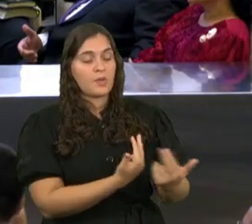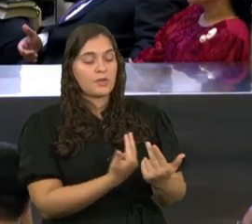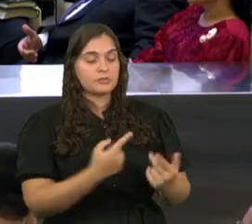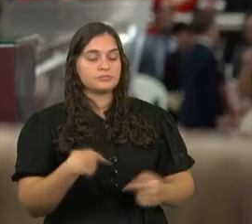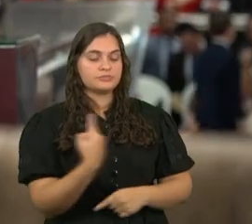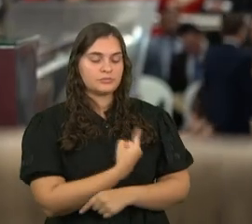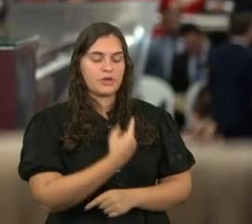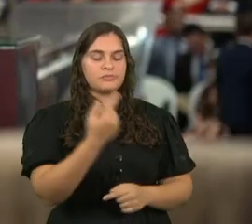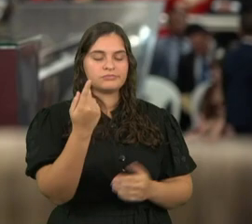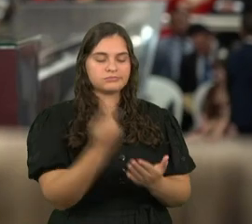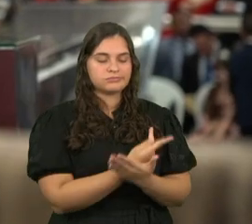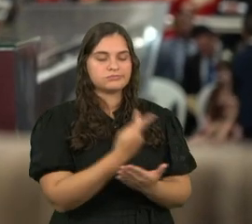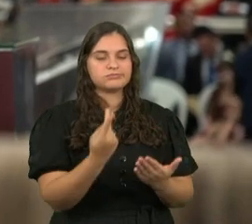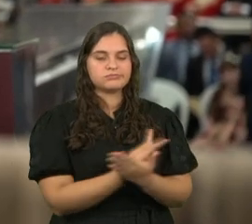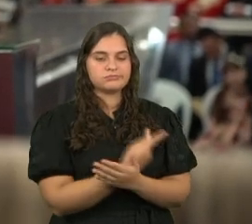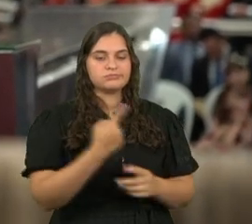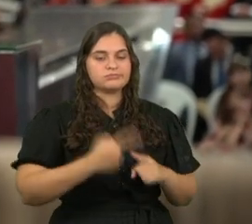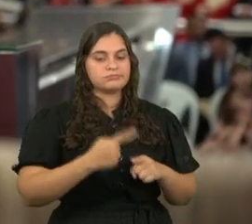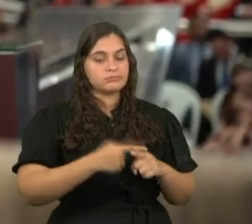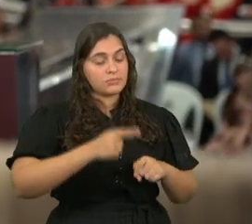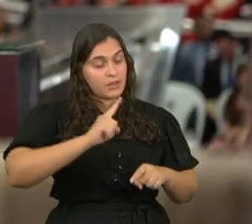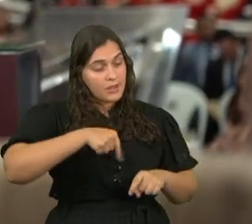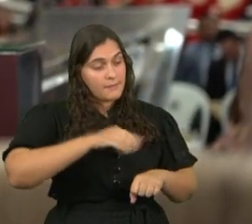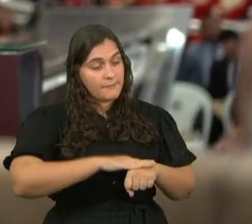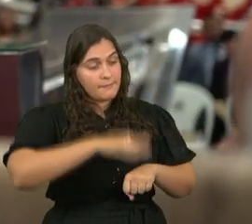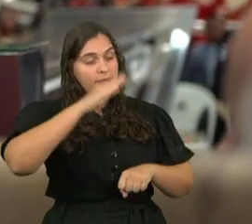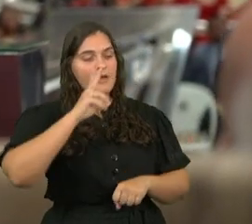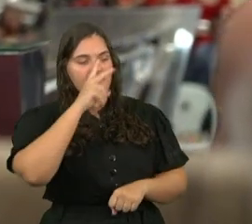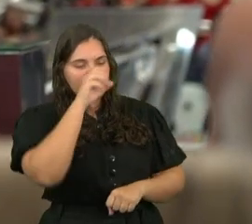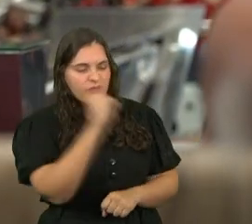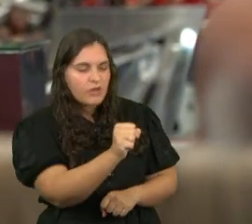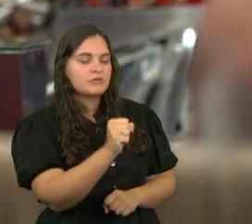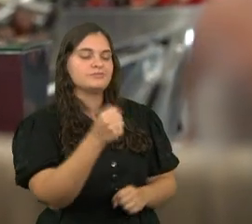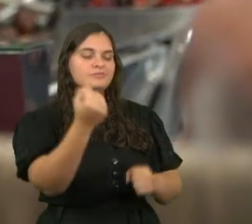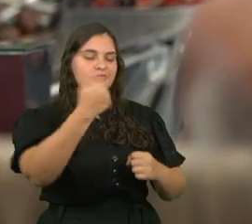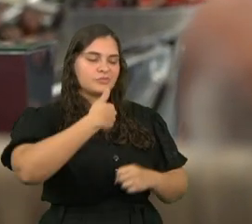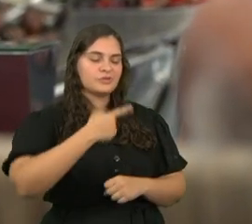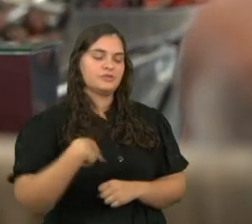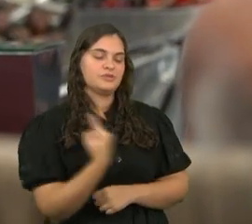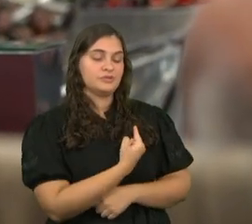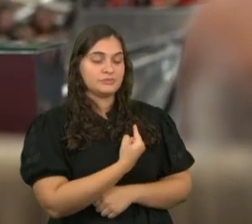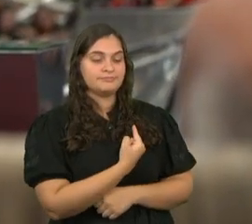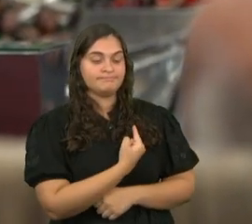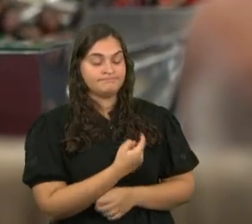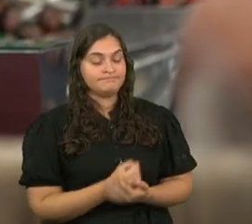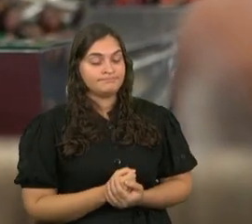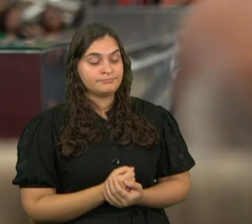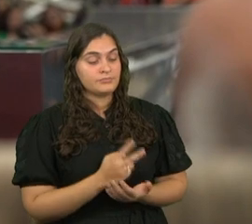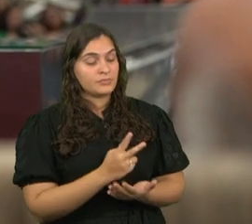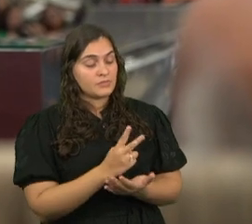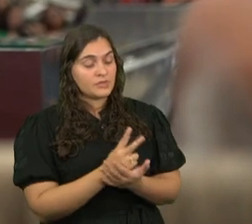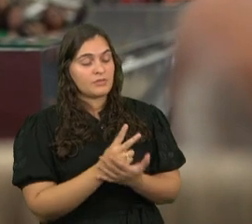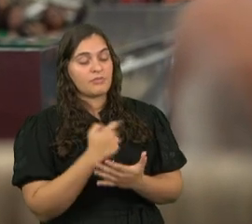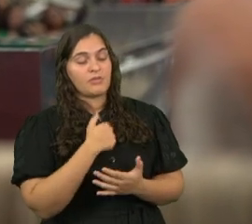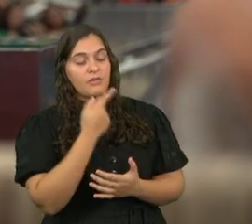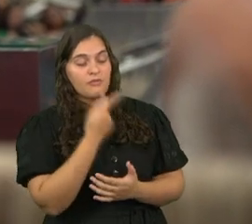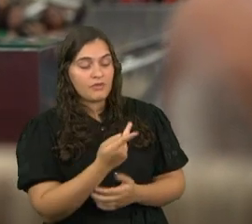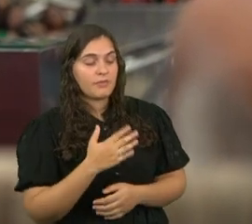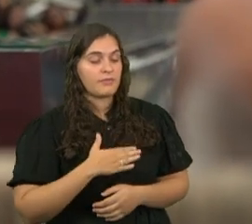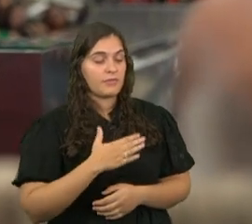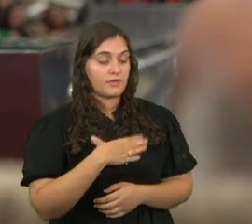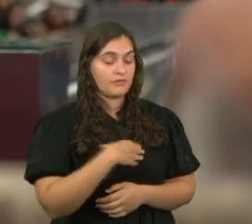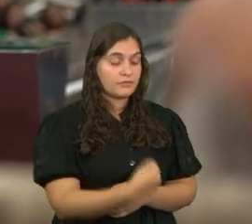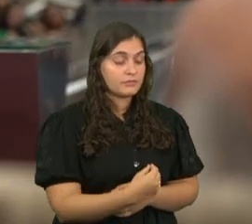Porque é mais forte do que nós. E sempre quando eu falo aos meus filhos,